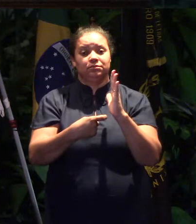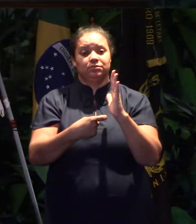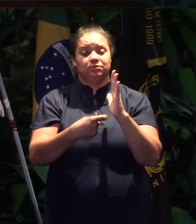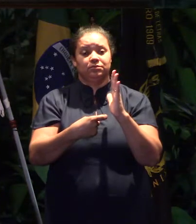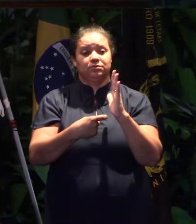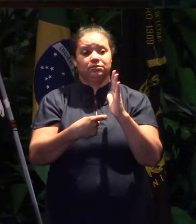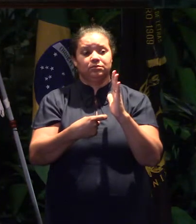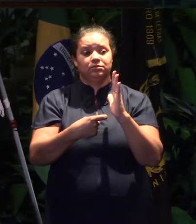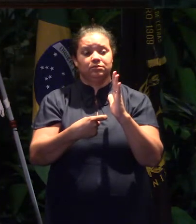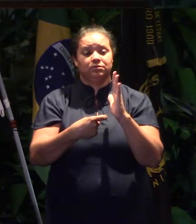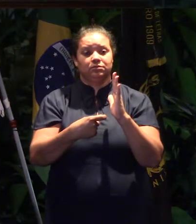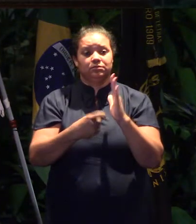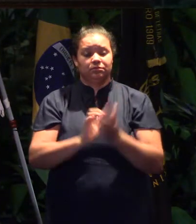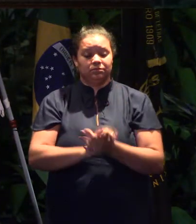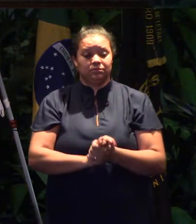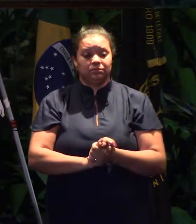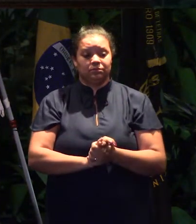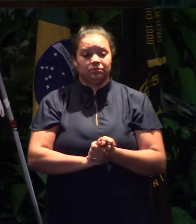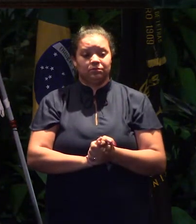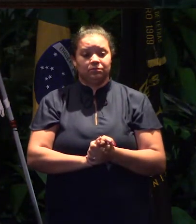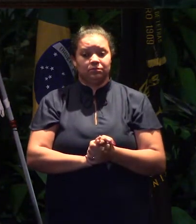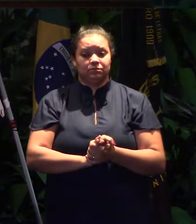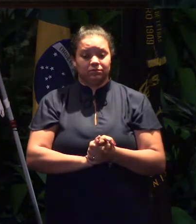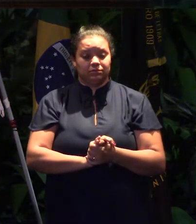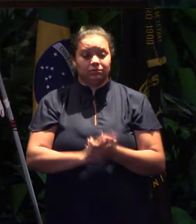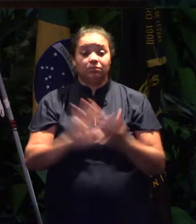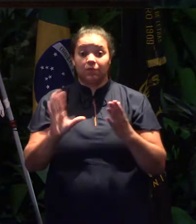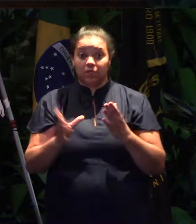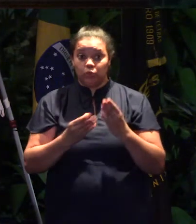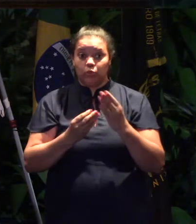fechamento dessa leitura toda,